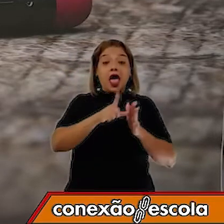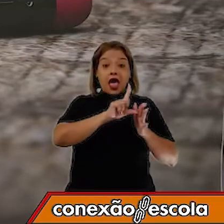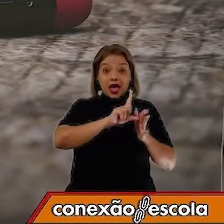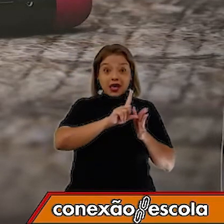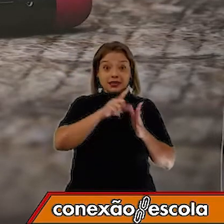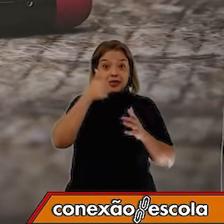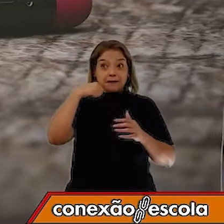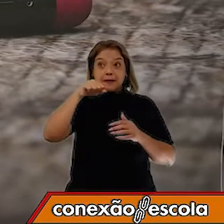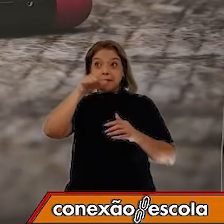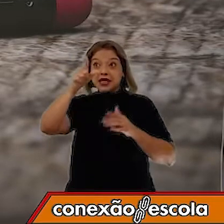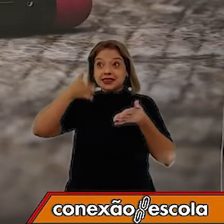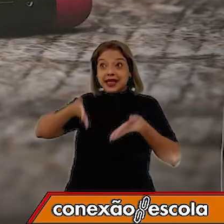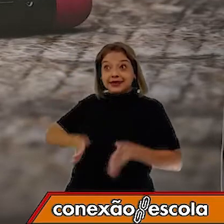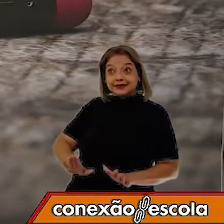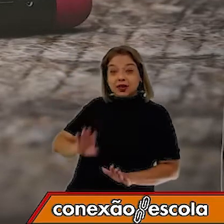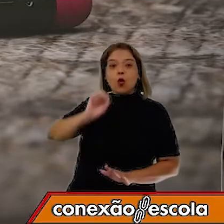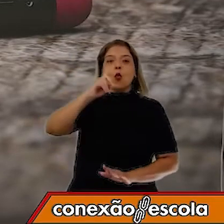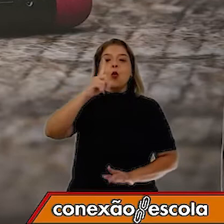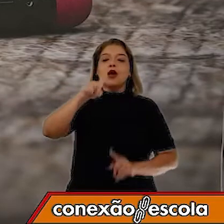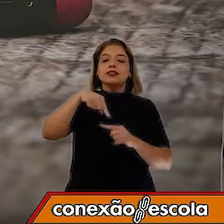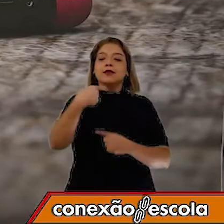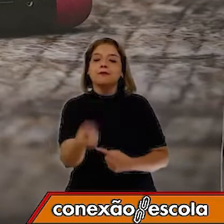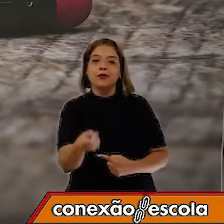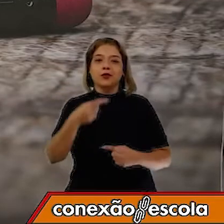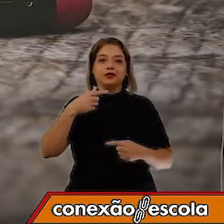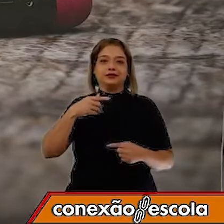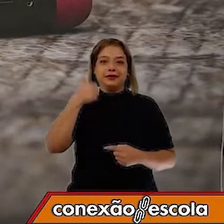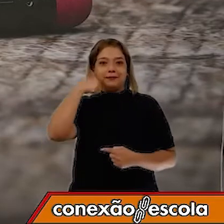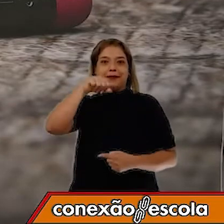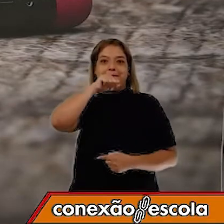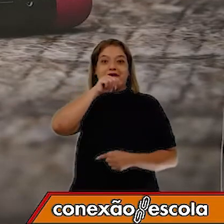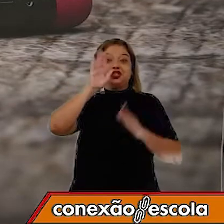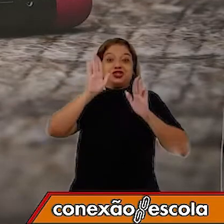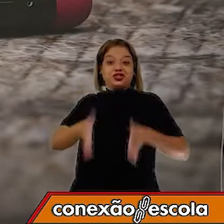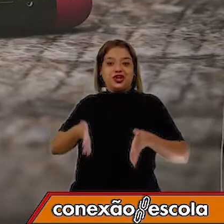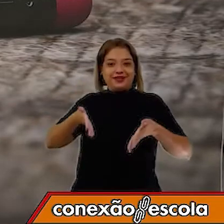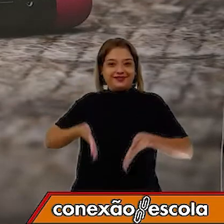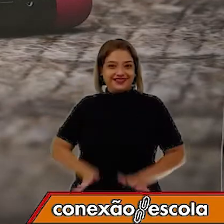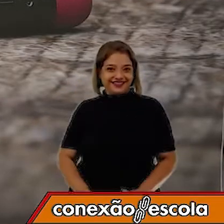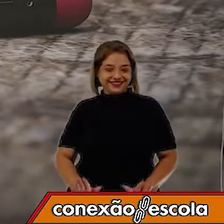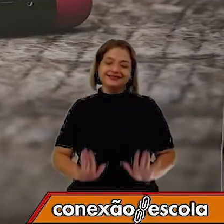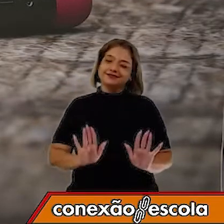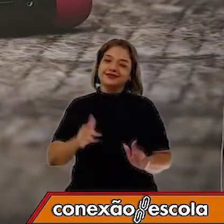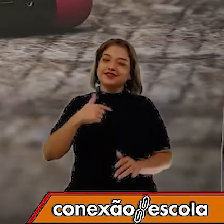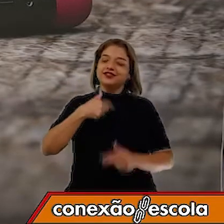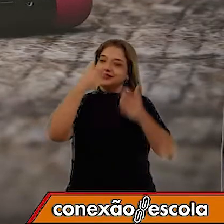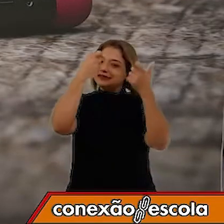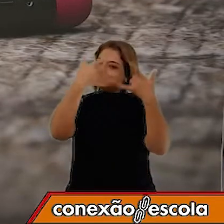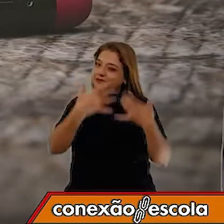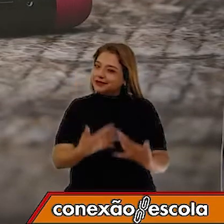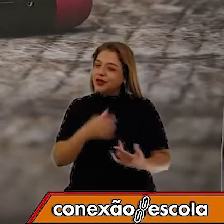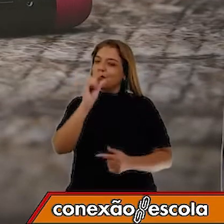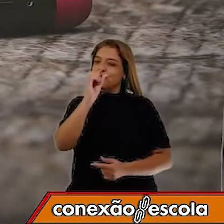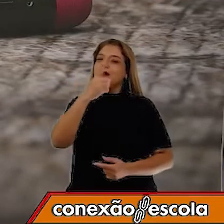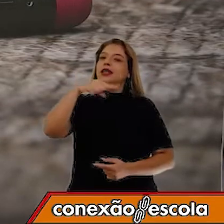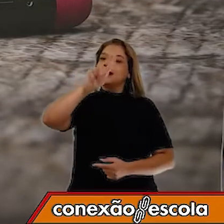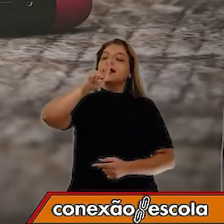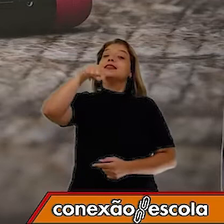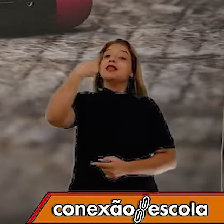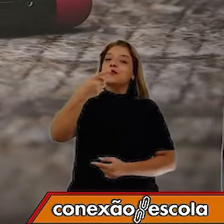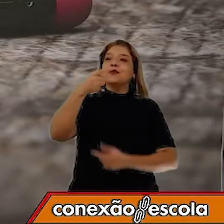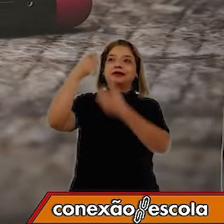mamãe nascer? Vem comigo que eu vou te contar um pouquinho, para depois vocês falarem para os papais.